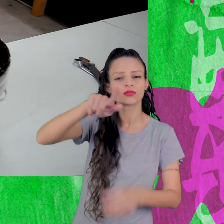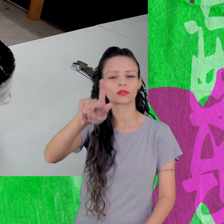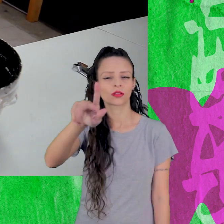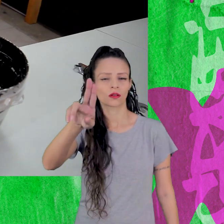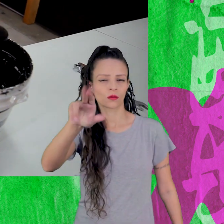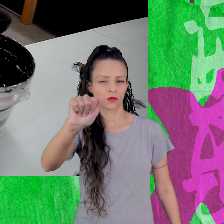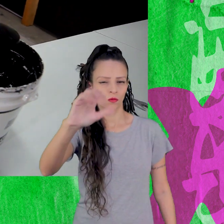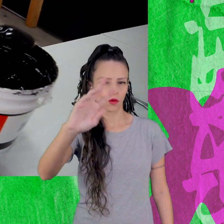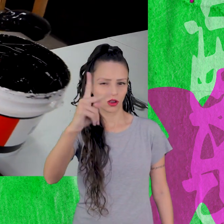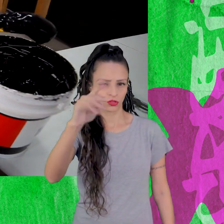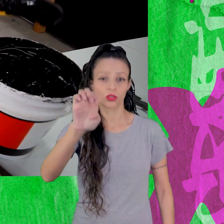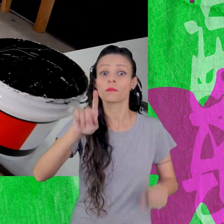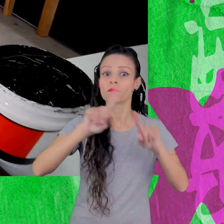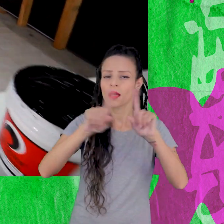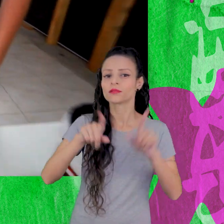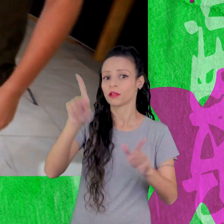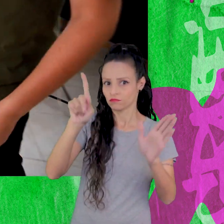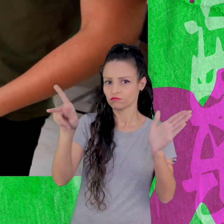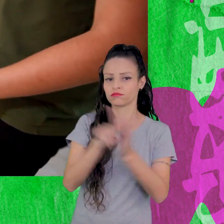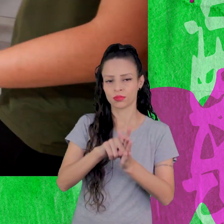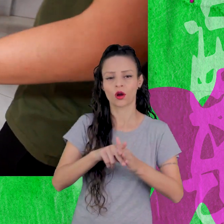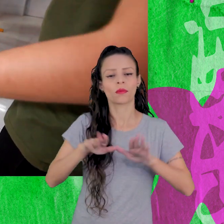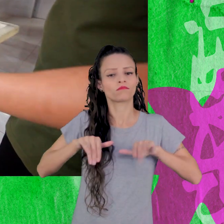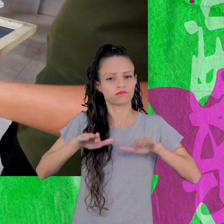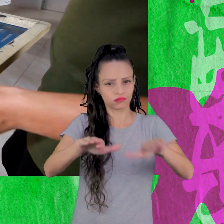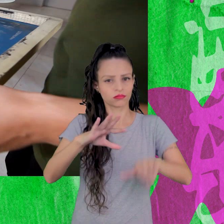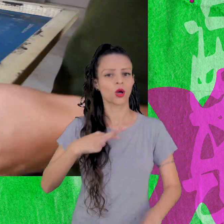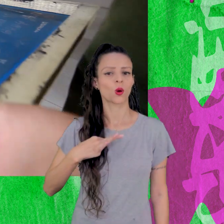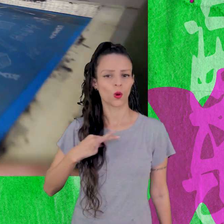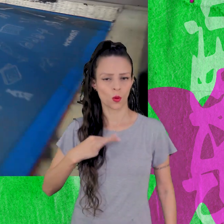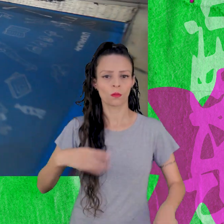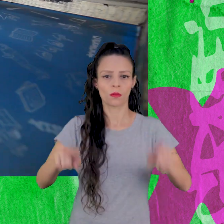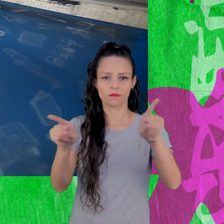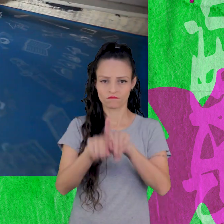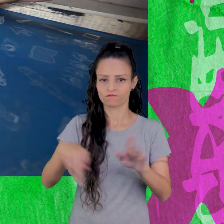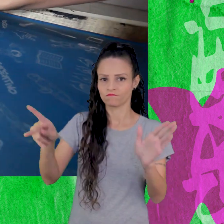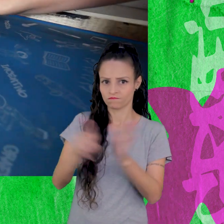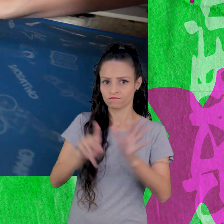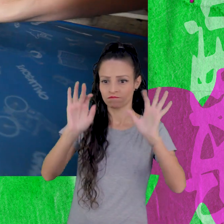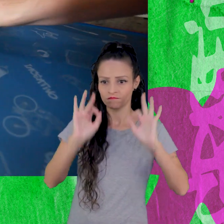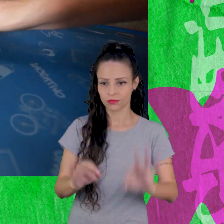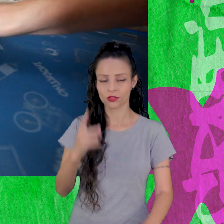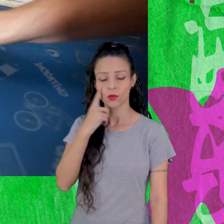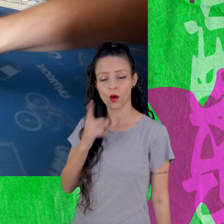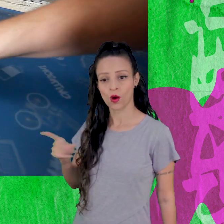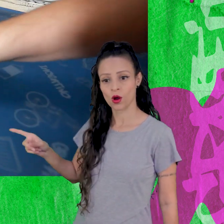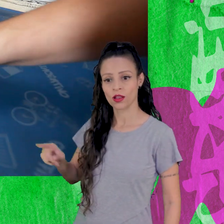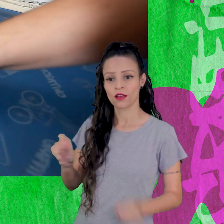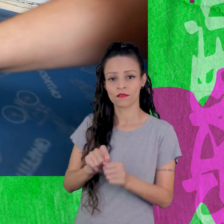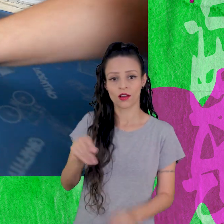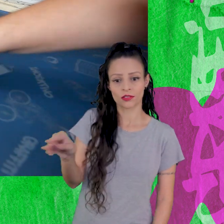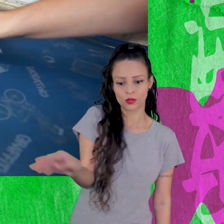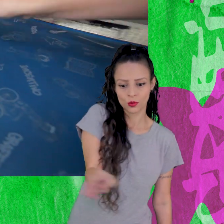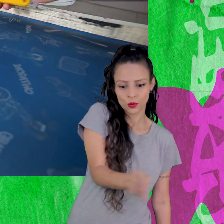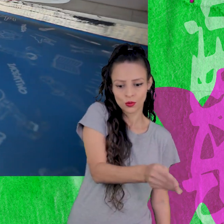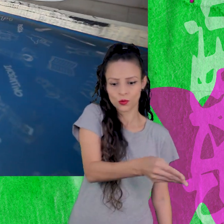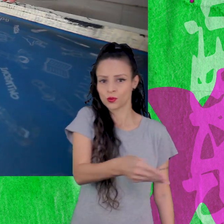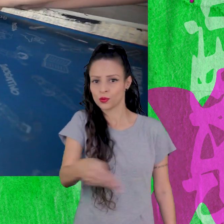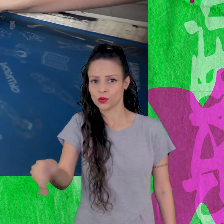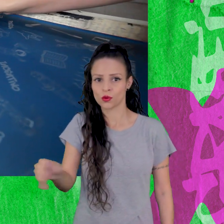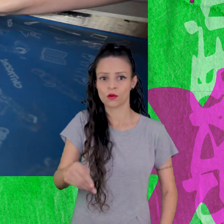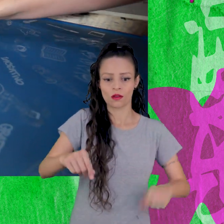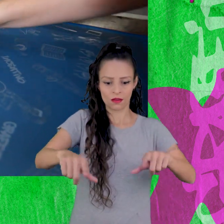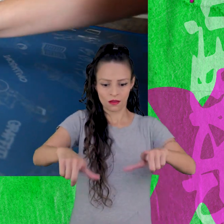para tecido mesmo, tá? Então a gente vem aqui, espalha ela